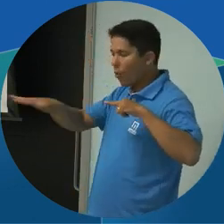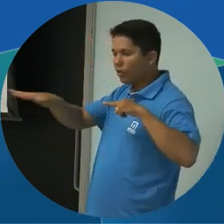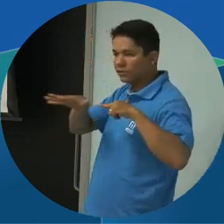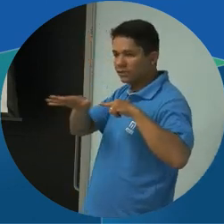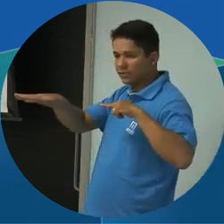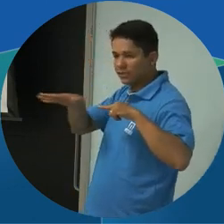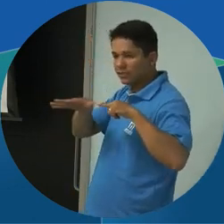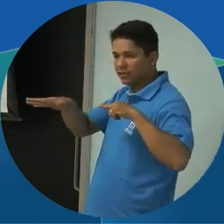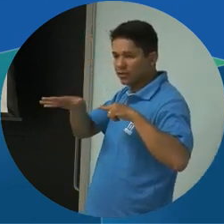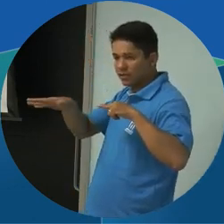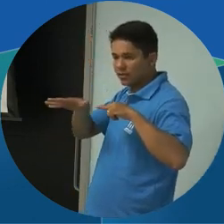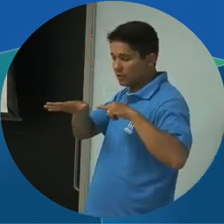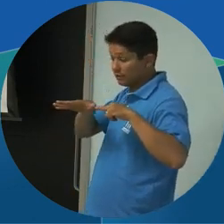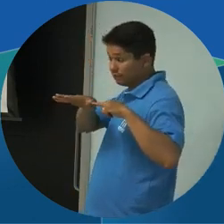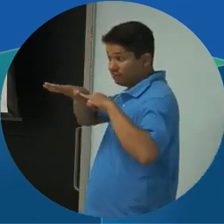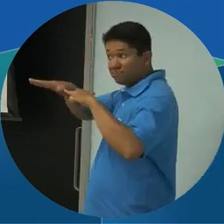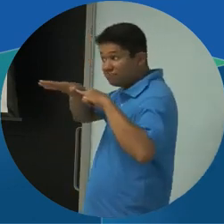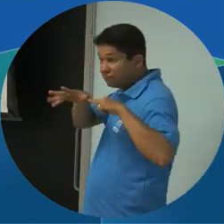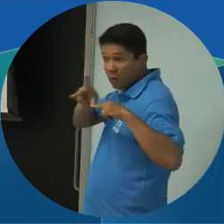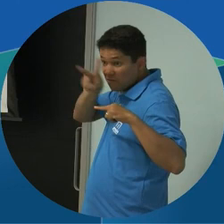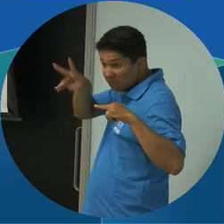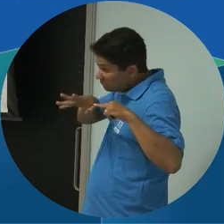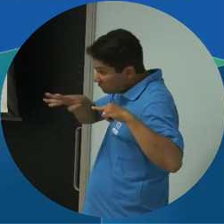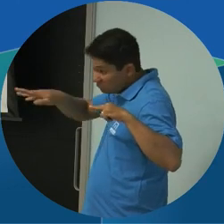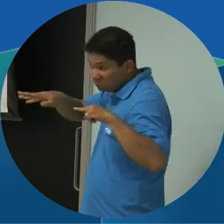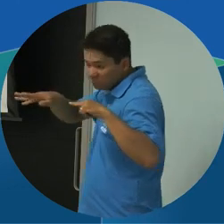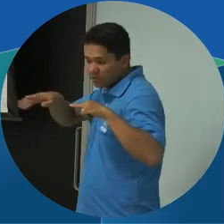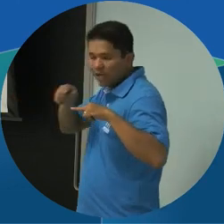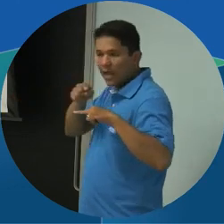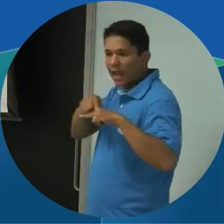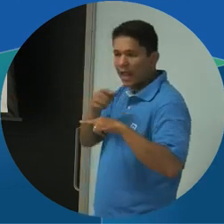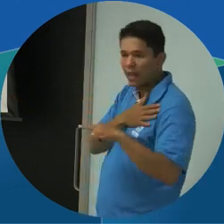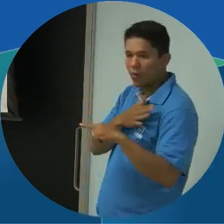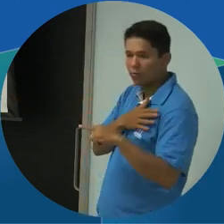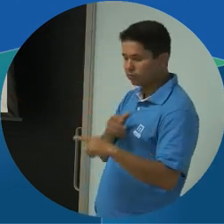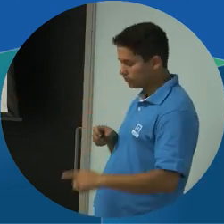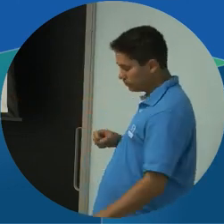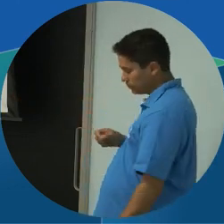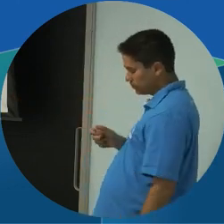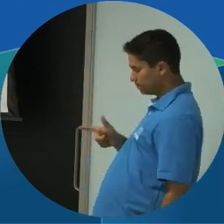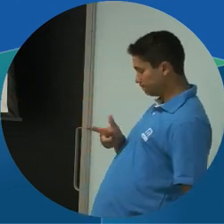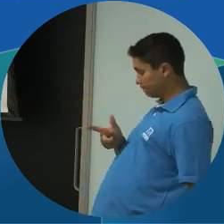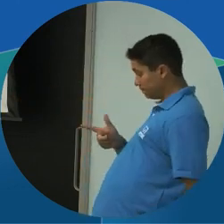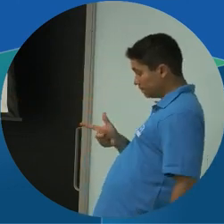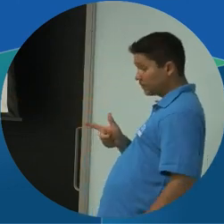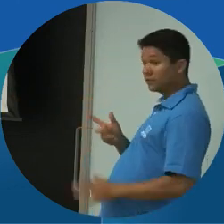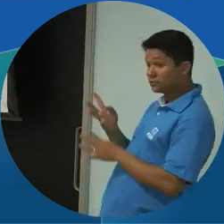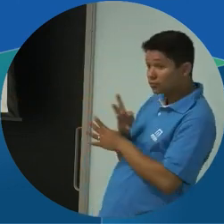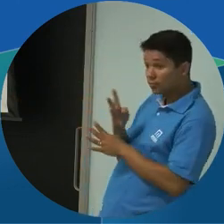operador consiga fazer uma força reativa para que ele consiga